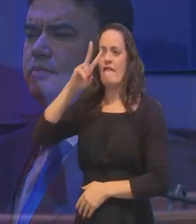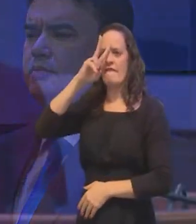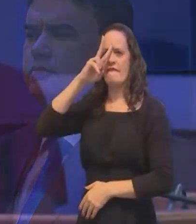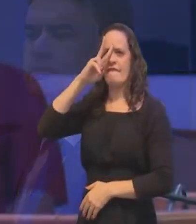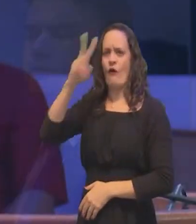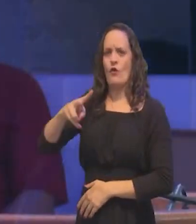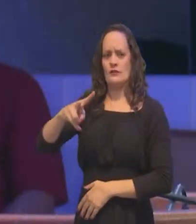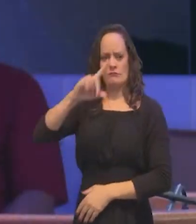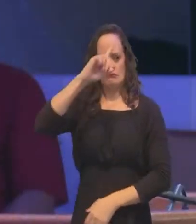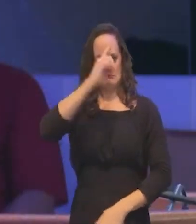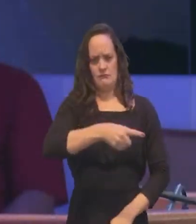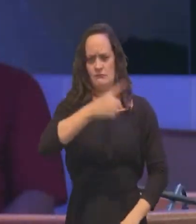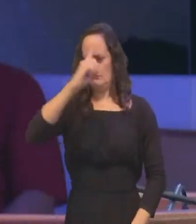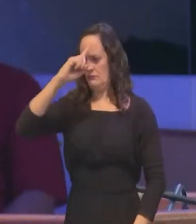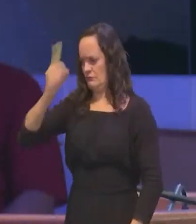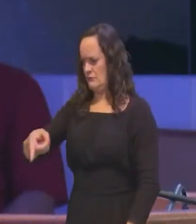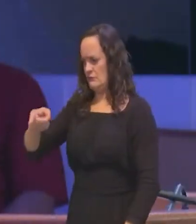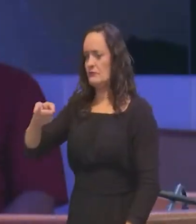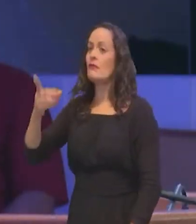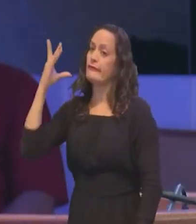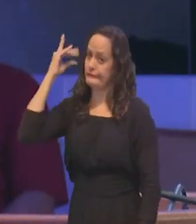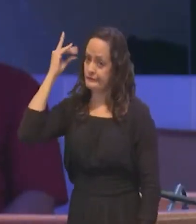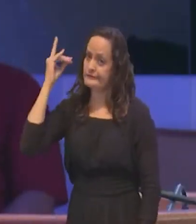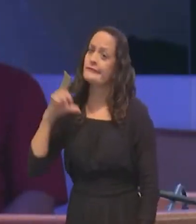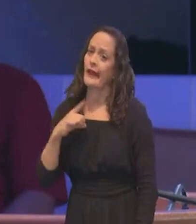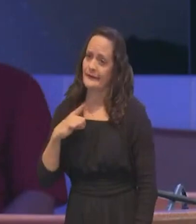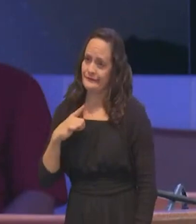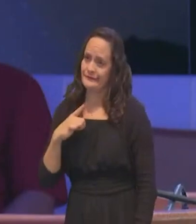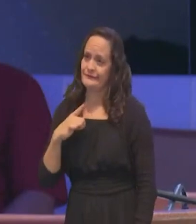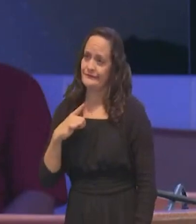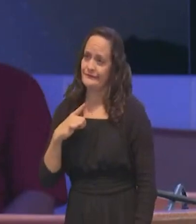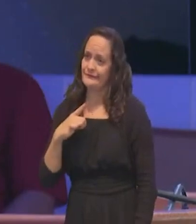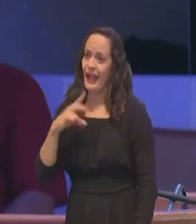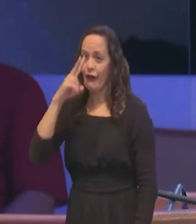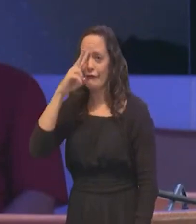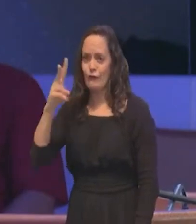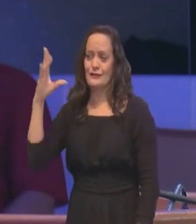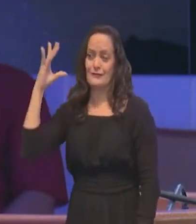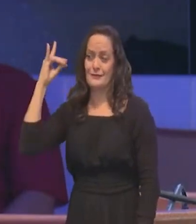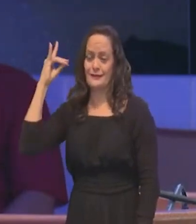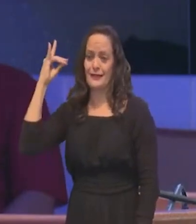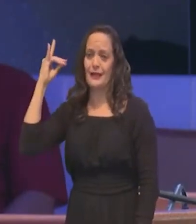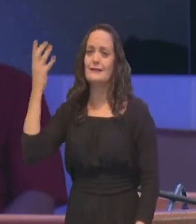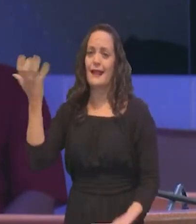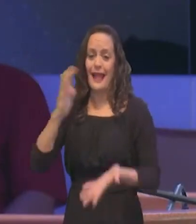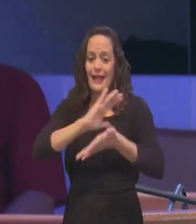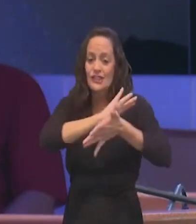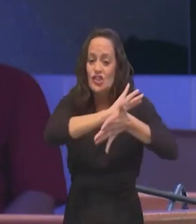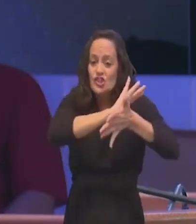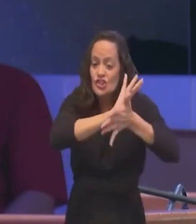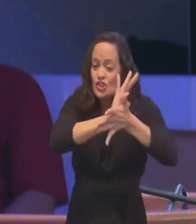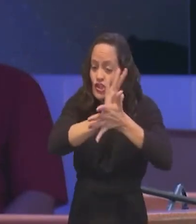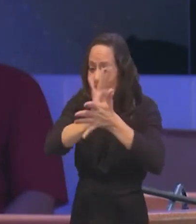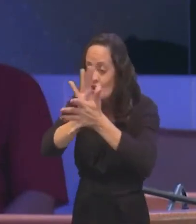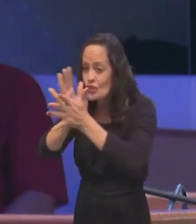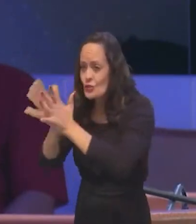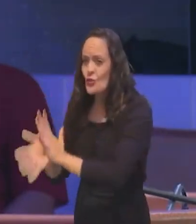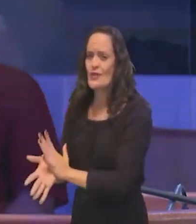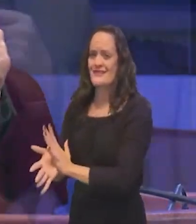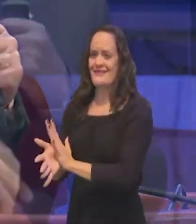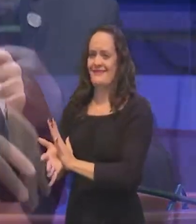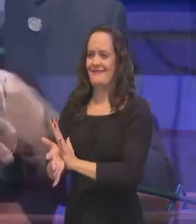igreja. E a força de Satanás é uma delas, que tenta destruir e tentará